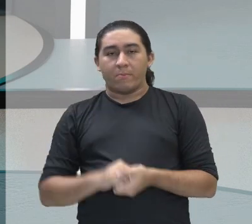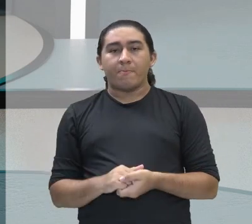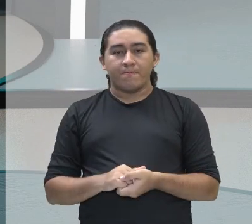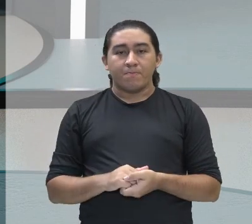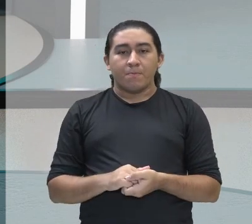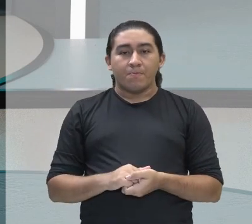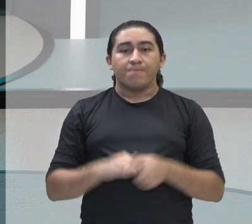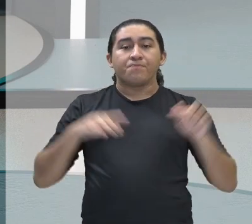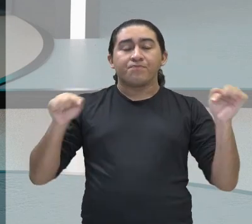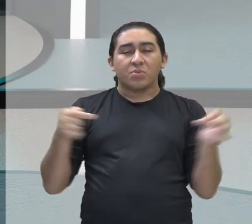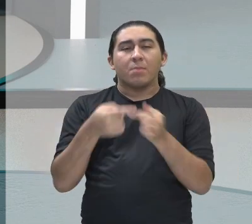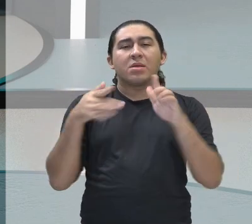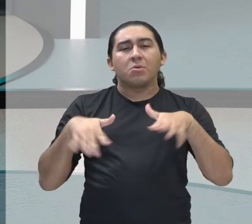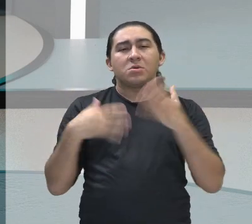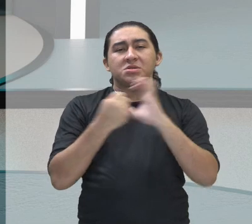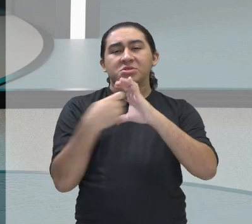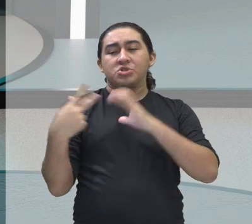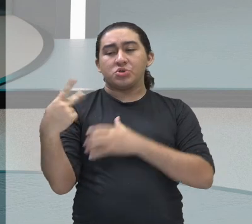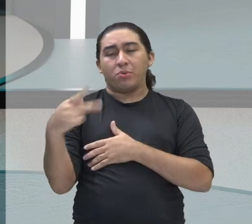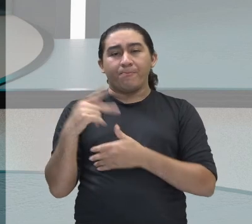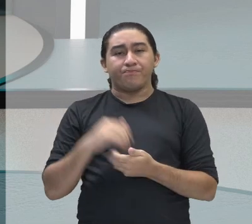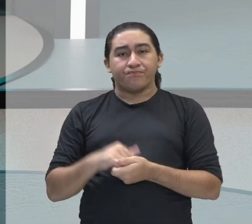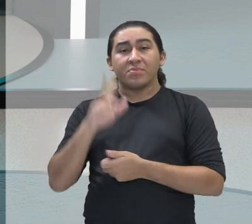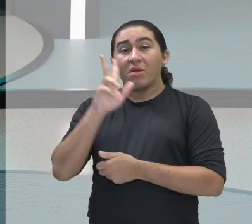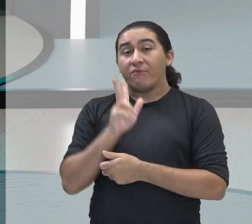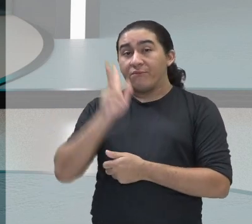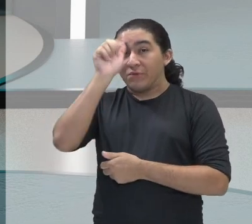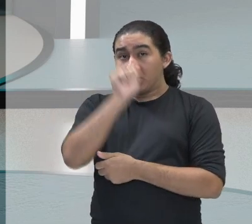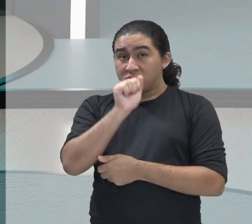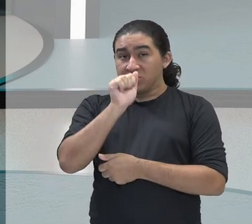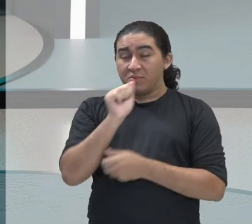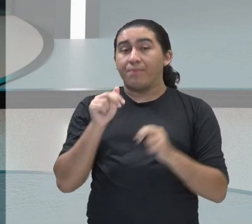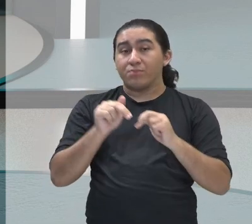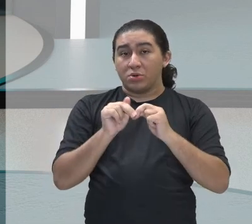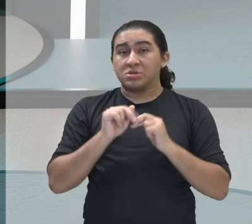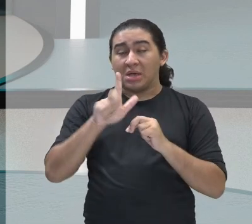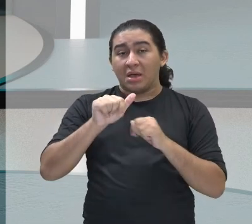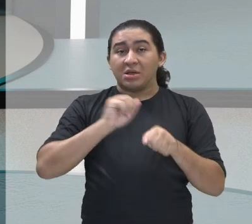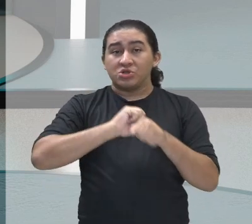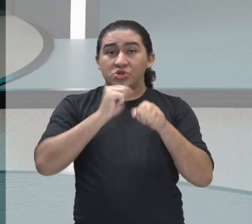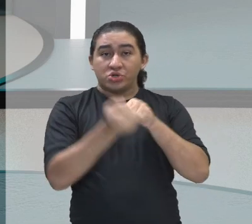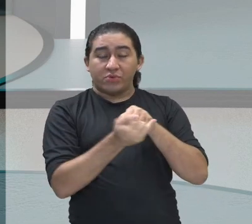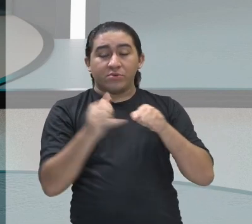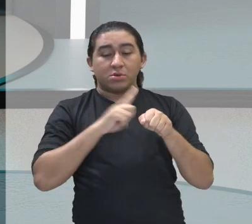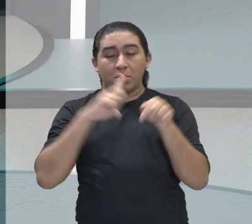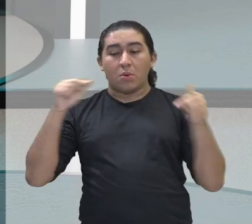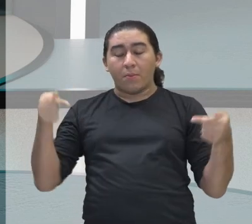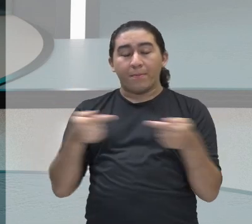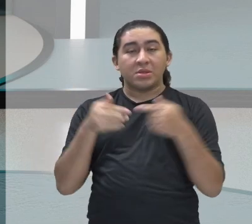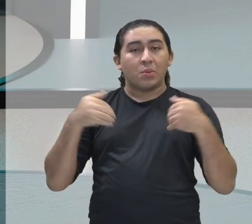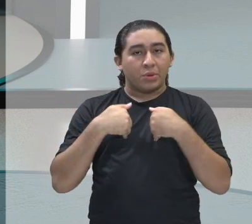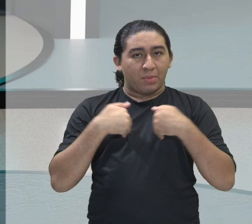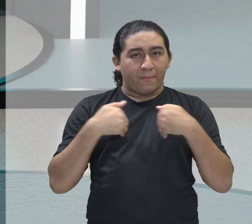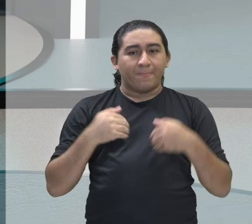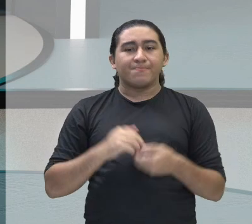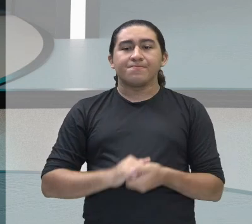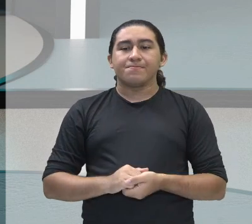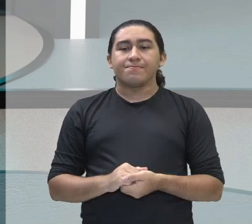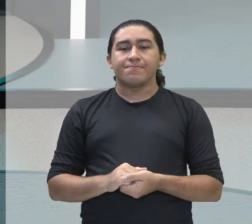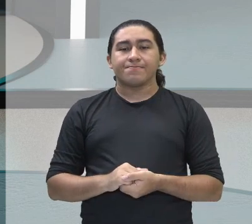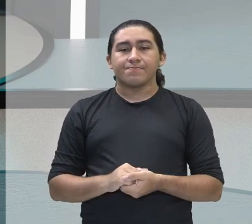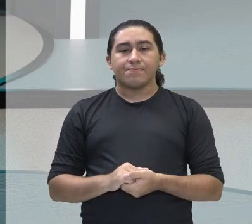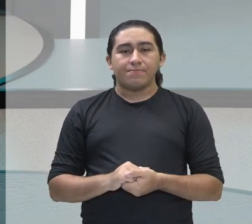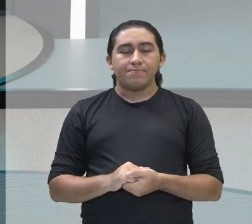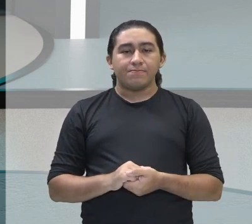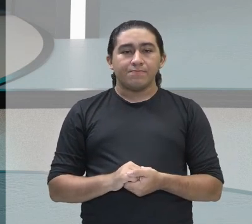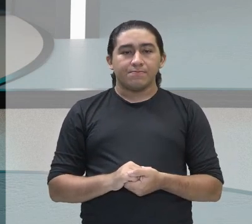qualificando. Qual é a qualidade desse leão? É ser feroz, portanto, feroz é o adjetivo, porque está qualificando um substantivo, tá certo?